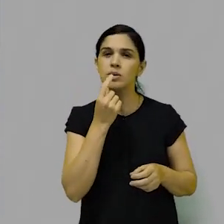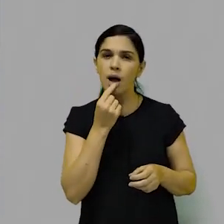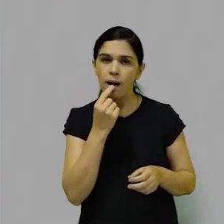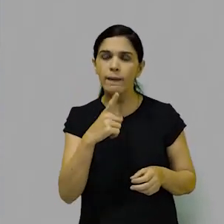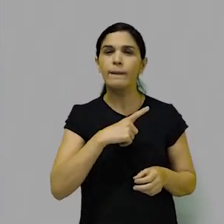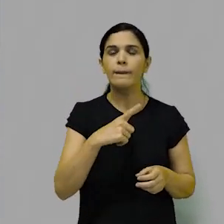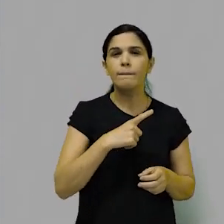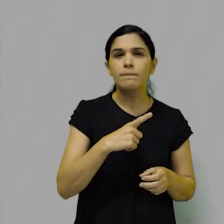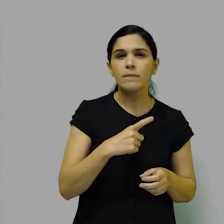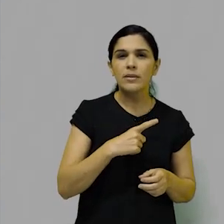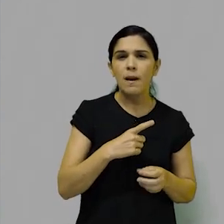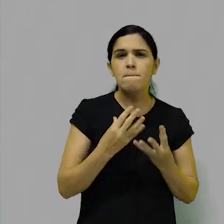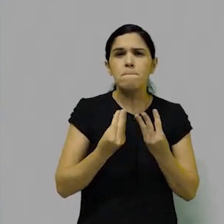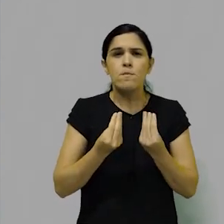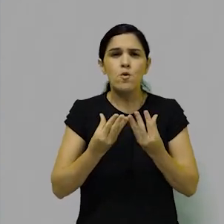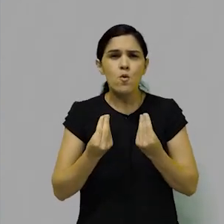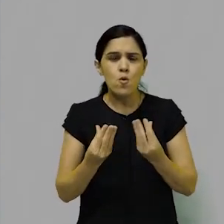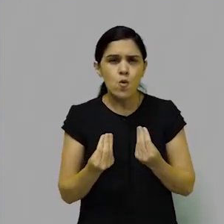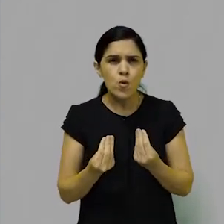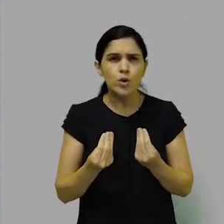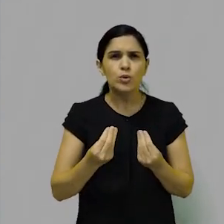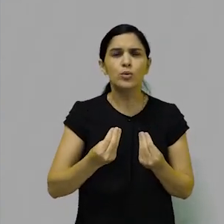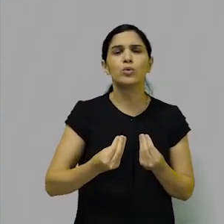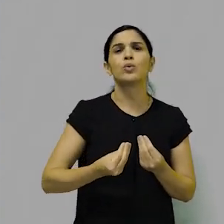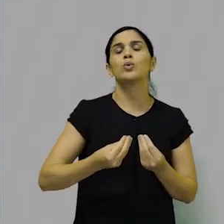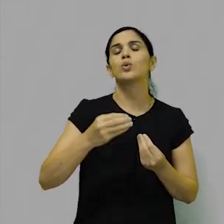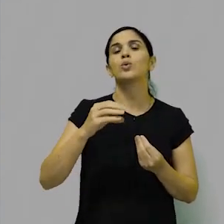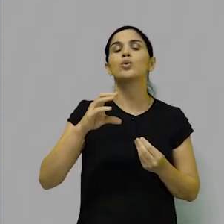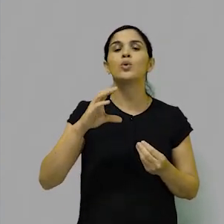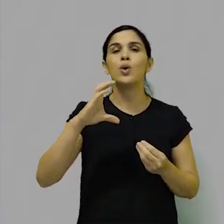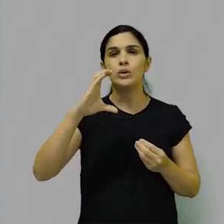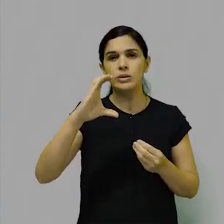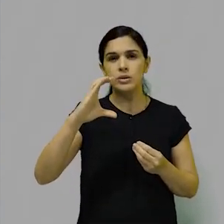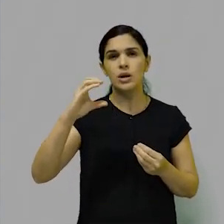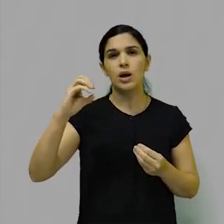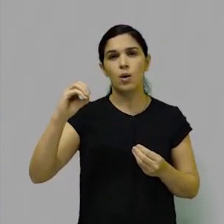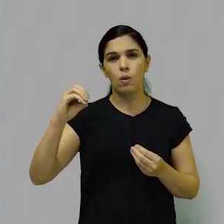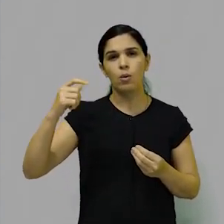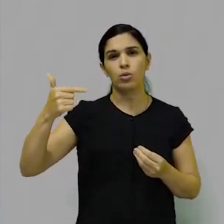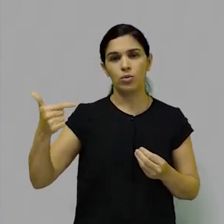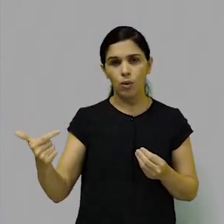sangue rico em oxigênio. Retornava ao coração